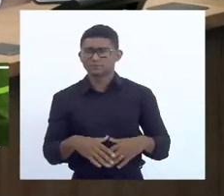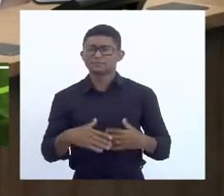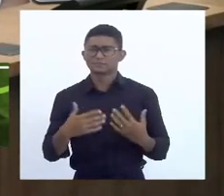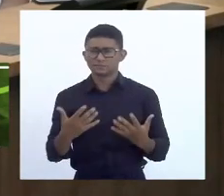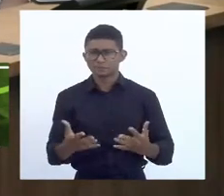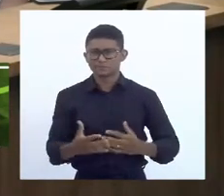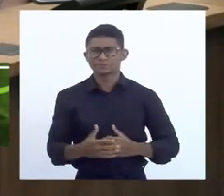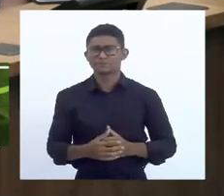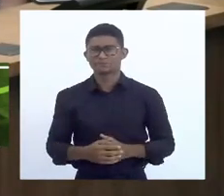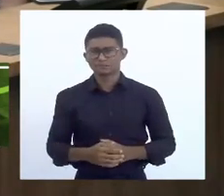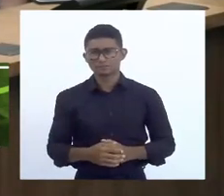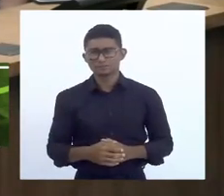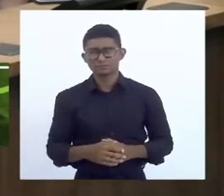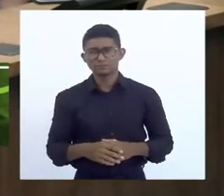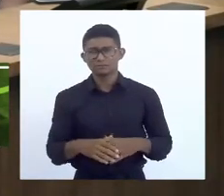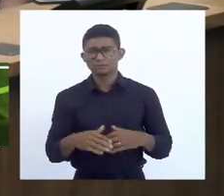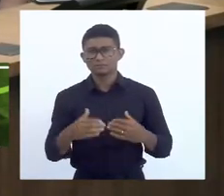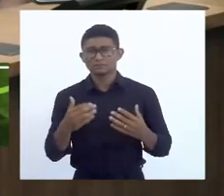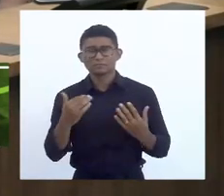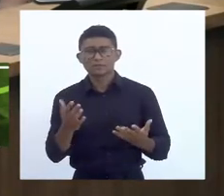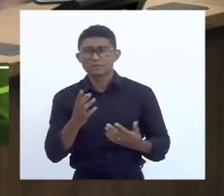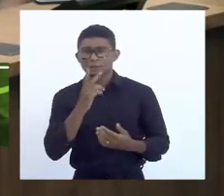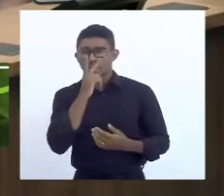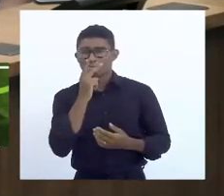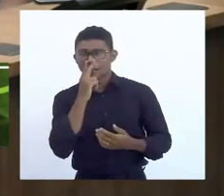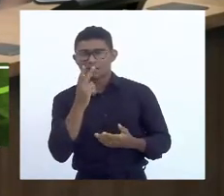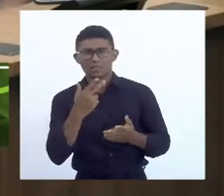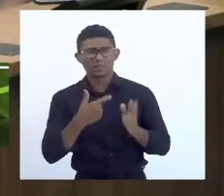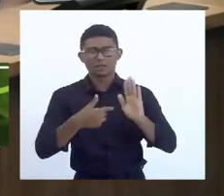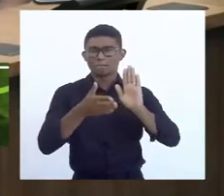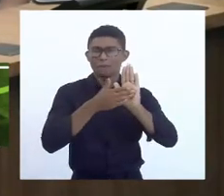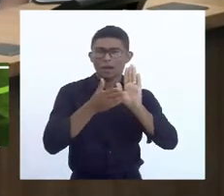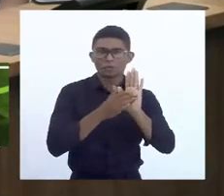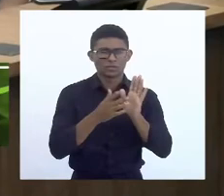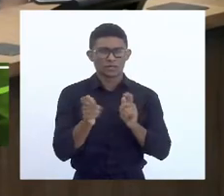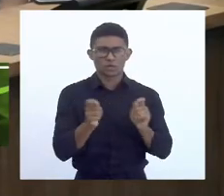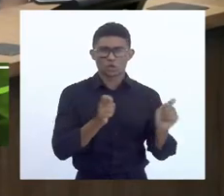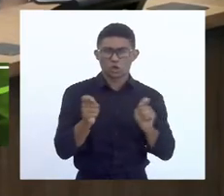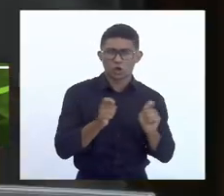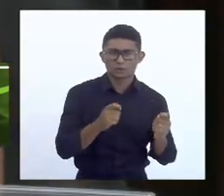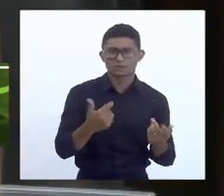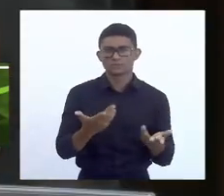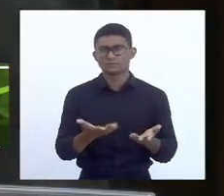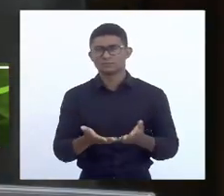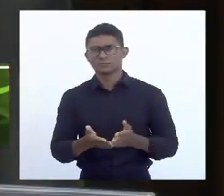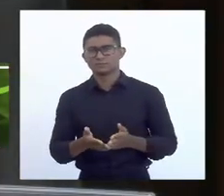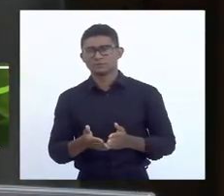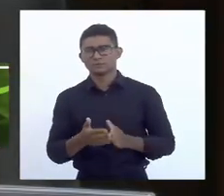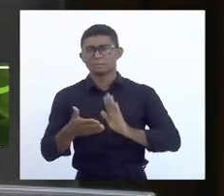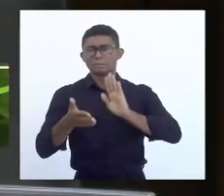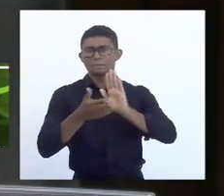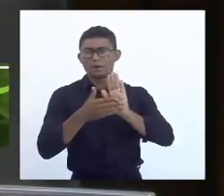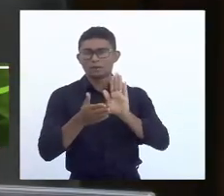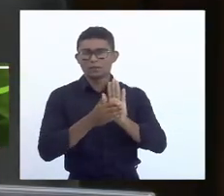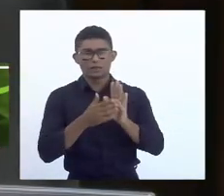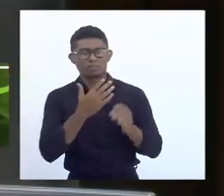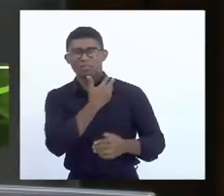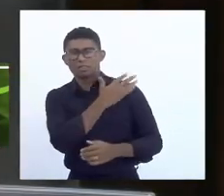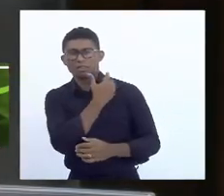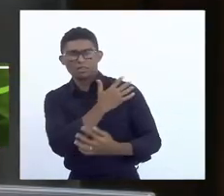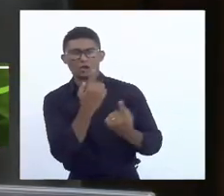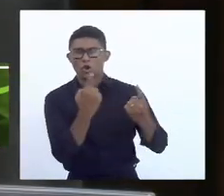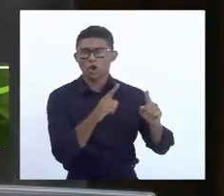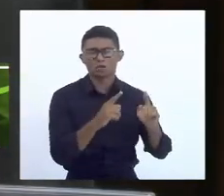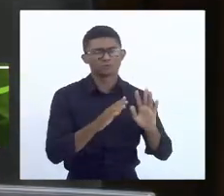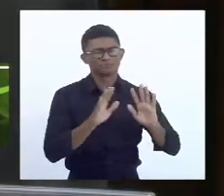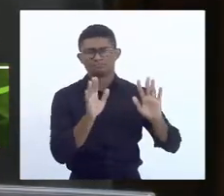outras. E não há divisão com as pautas econômicas, não há divisão com as pautas antirracistas, não há